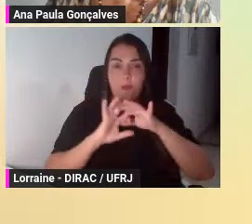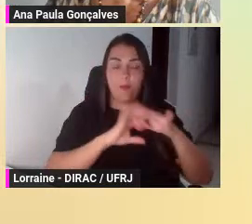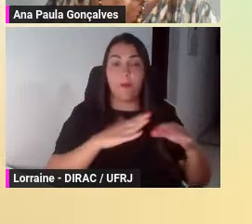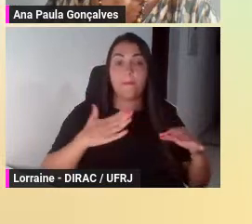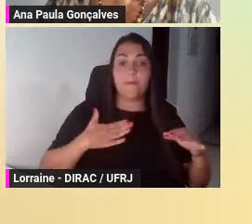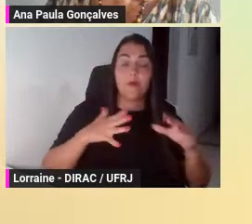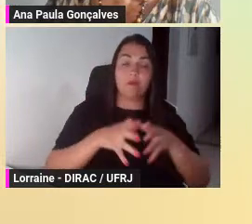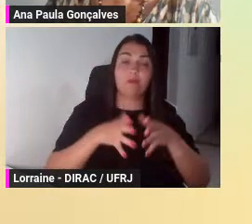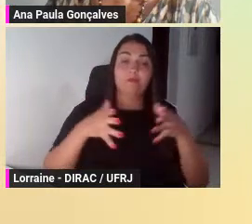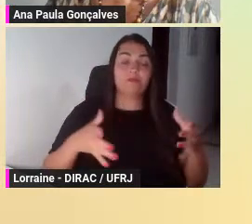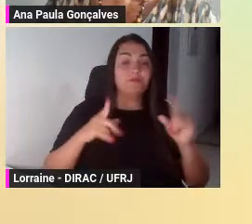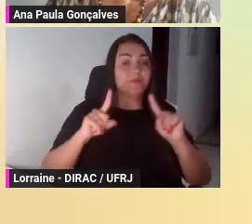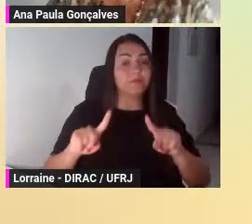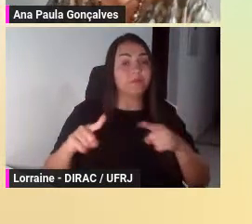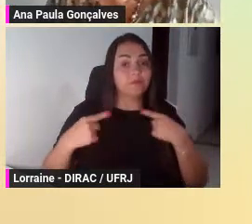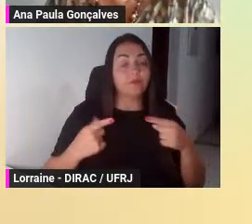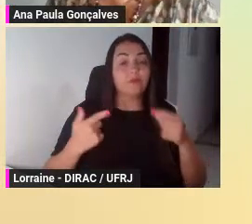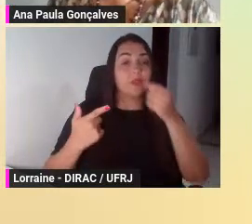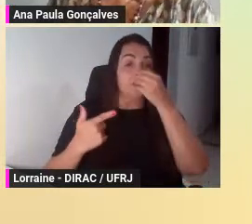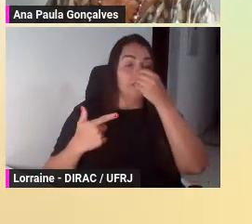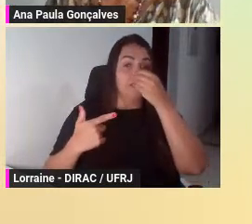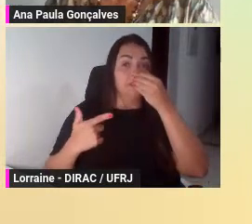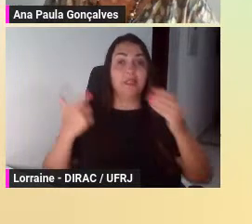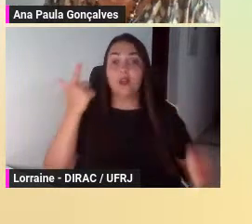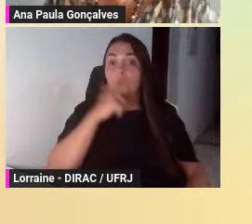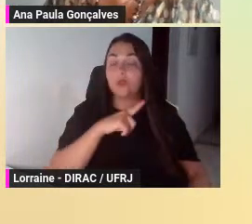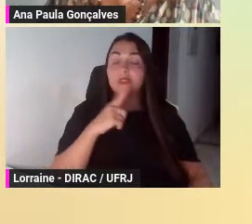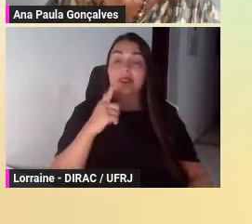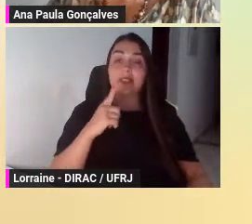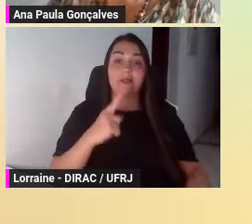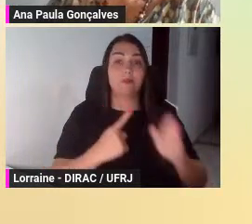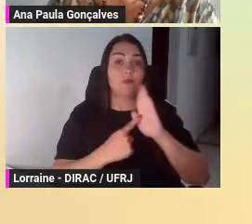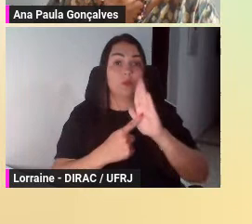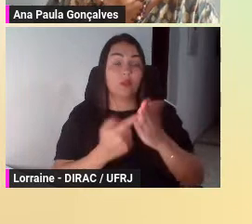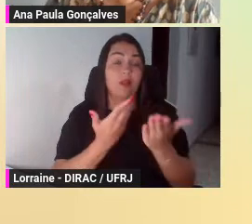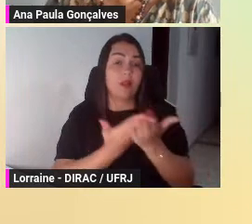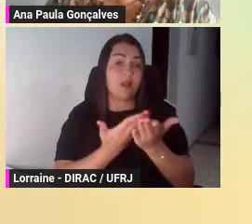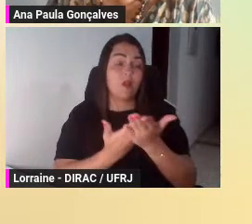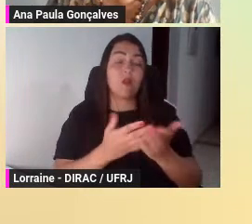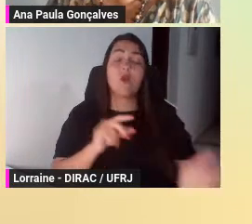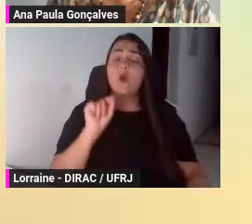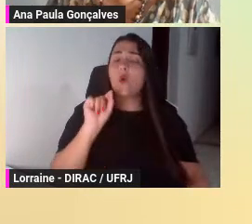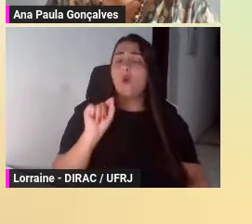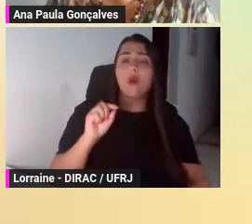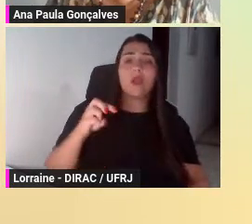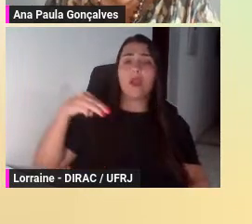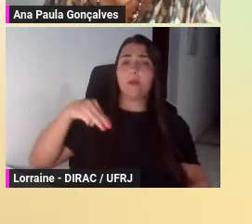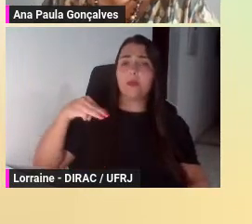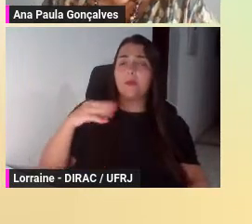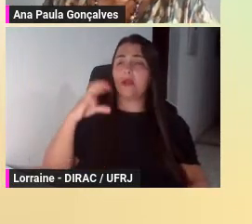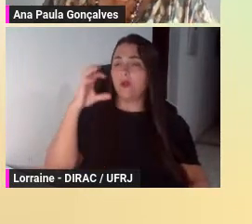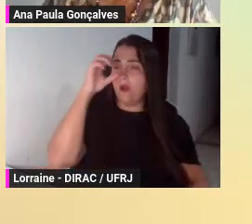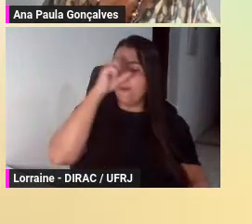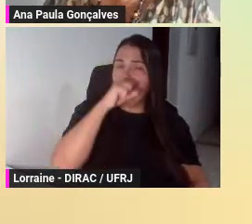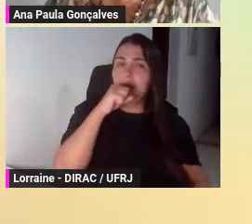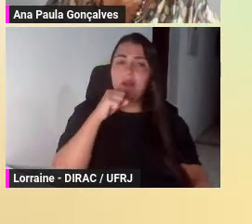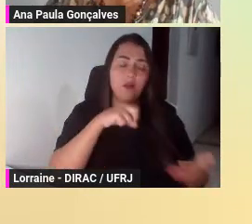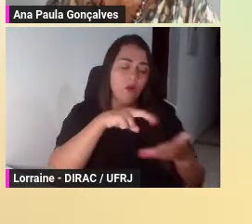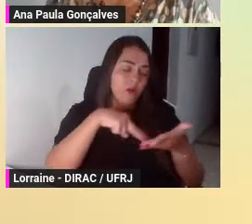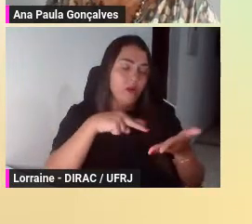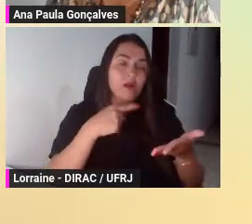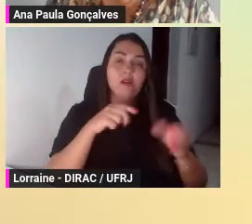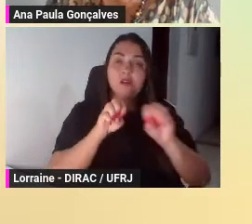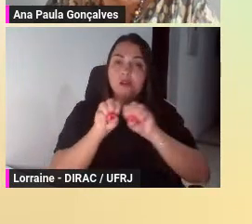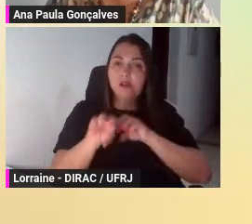desafio é trazer para essa aula campo o que a matemática que eu aprendo, que eu ensino, que eu leio, tem a